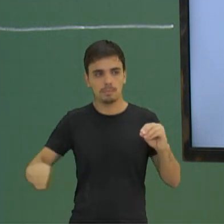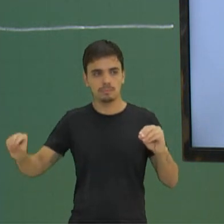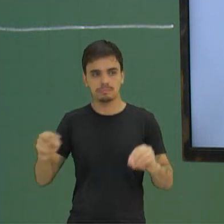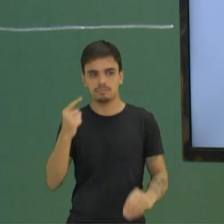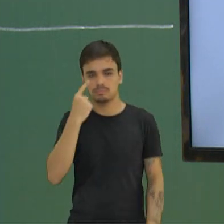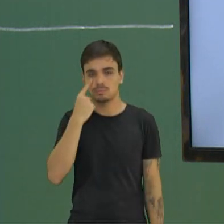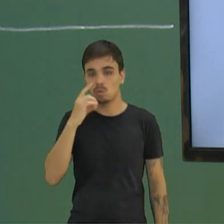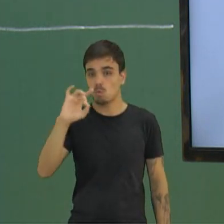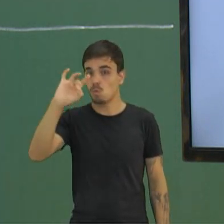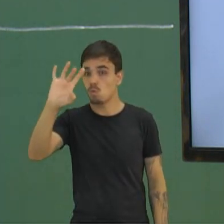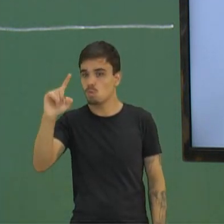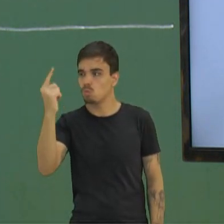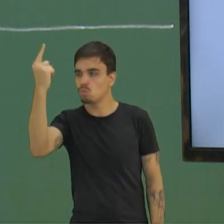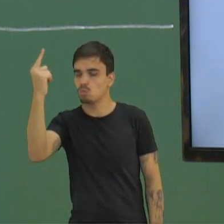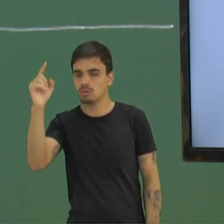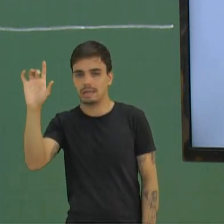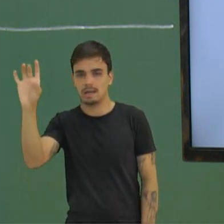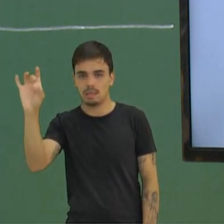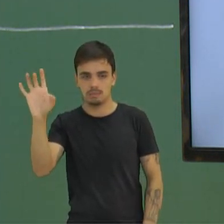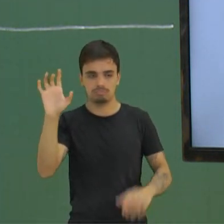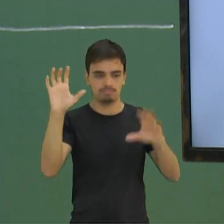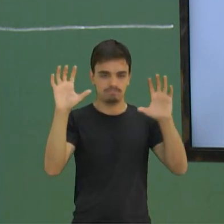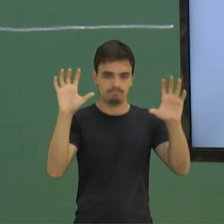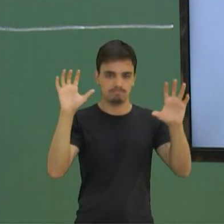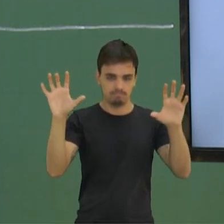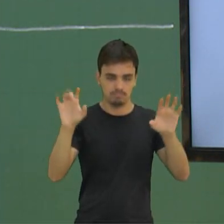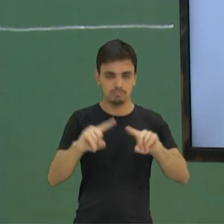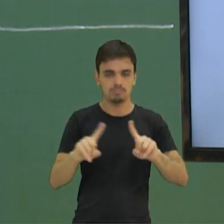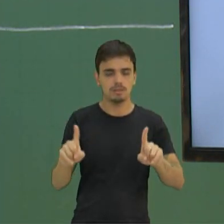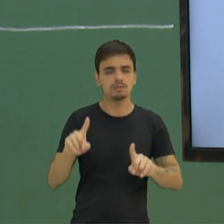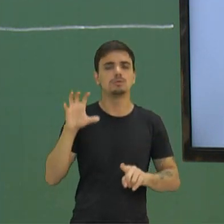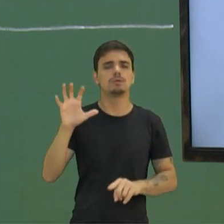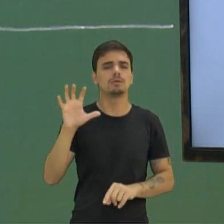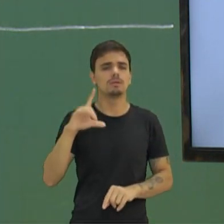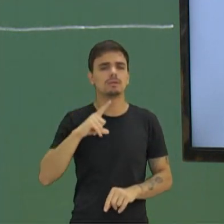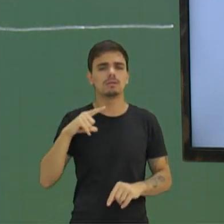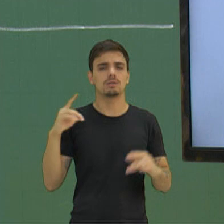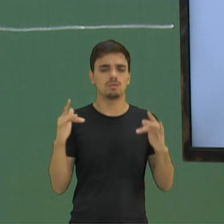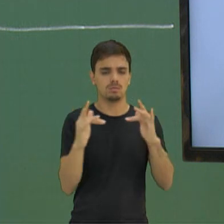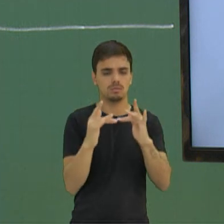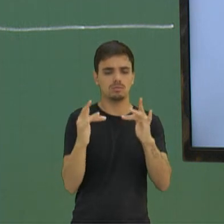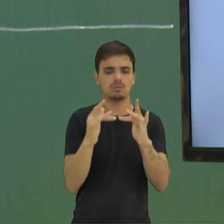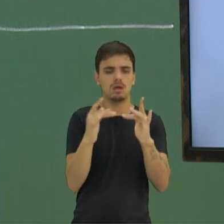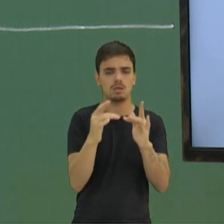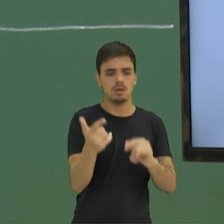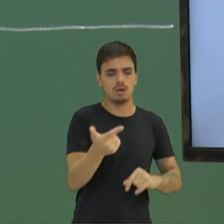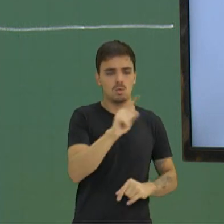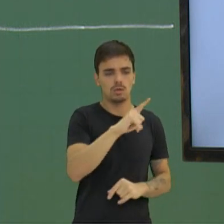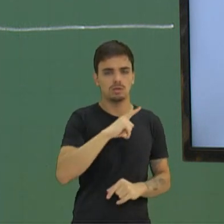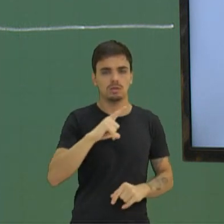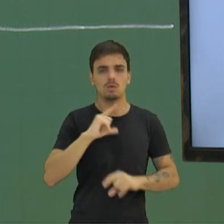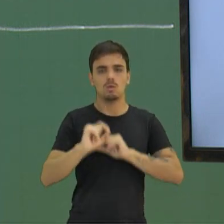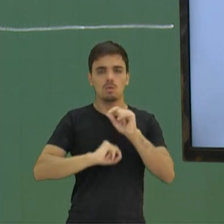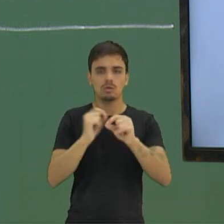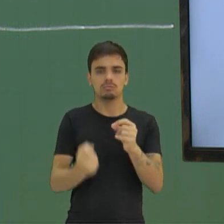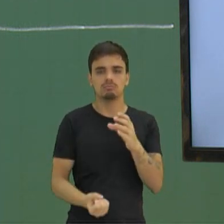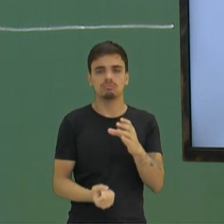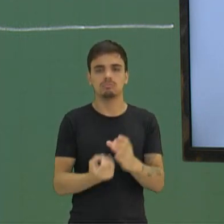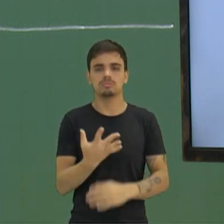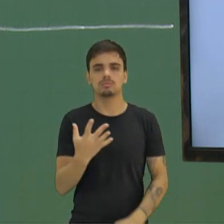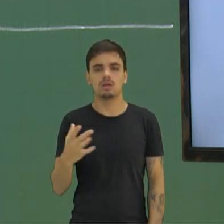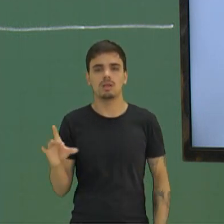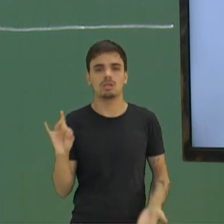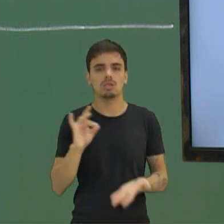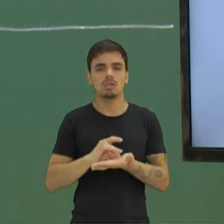um fator de cada vez esse esse fator entrar em contato com o fator da outra mas vamos ter um ser